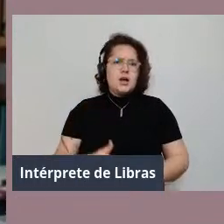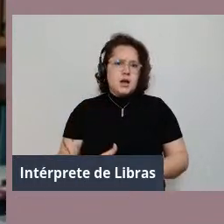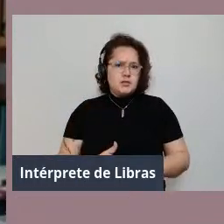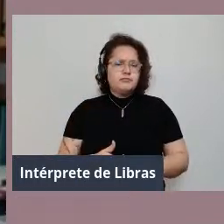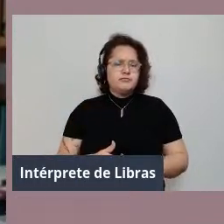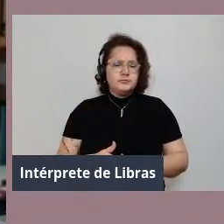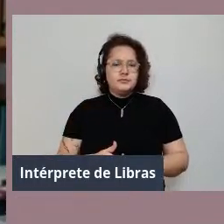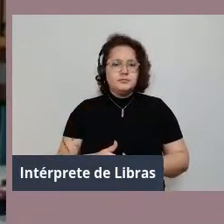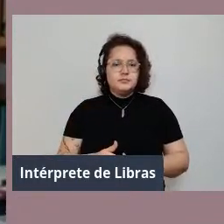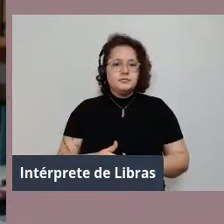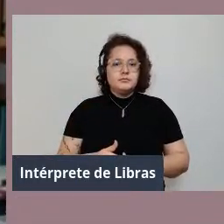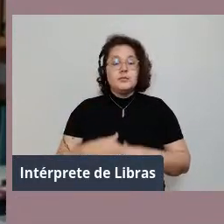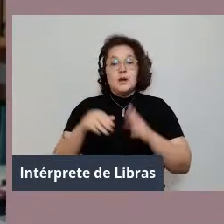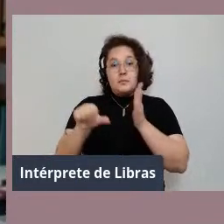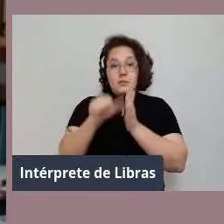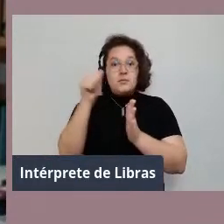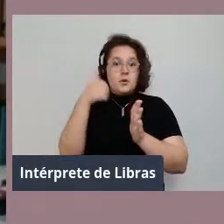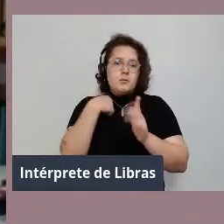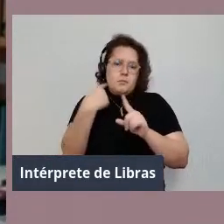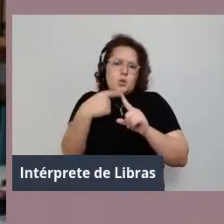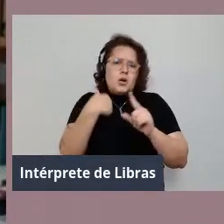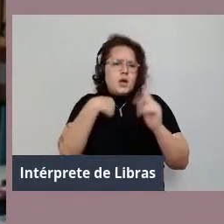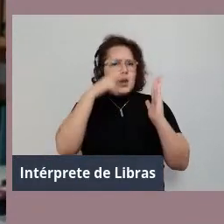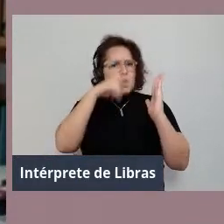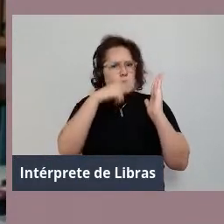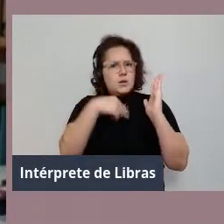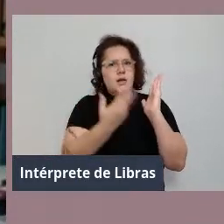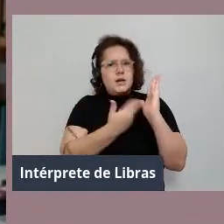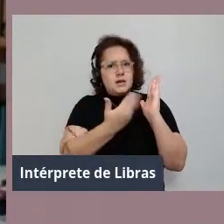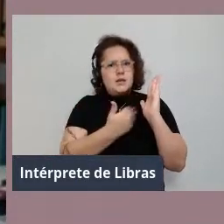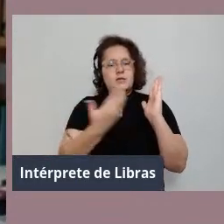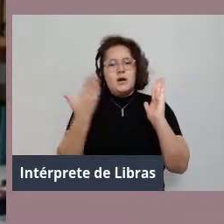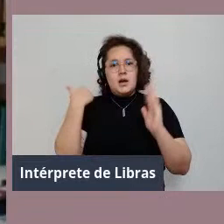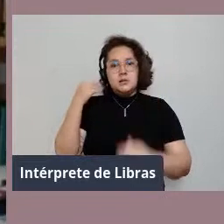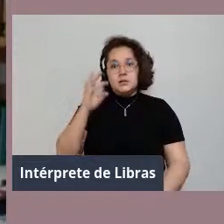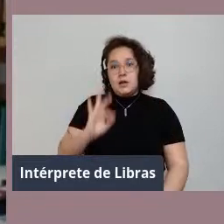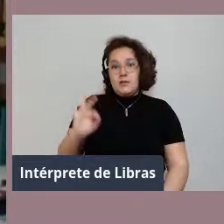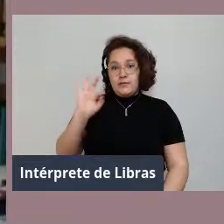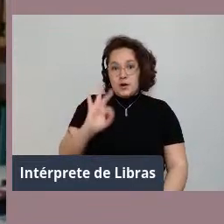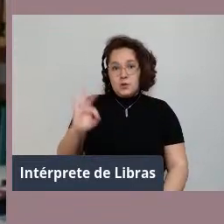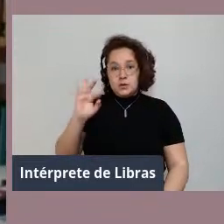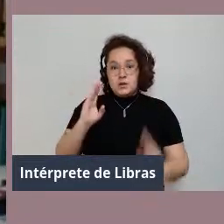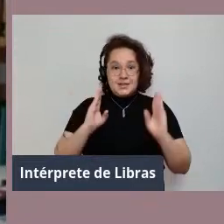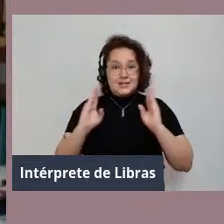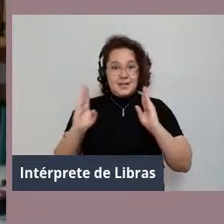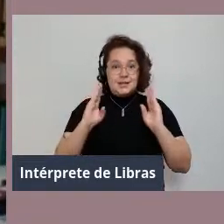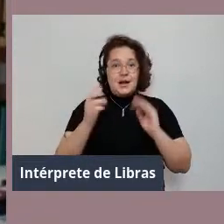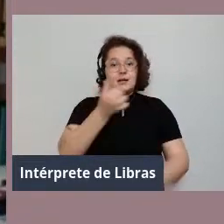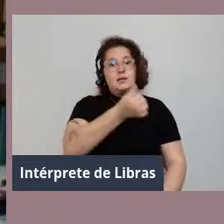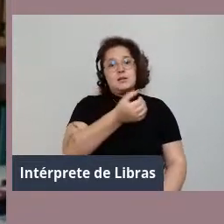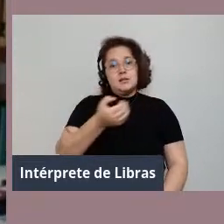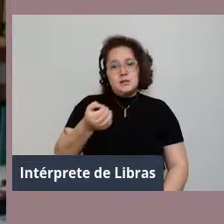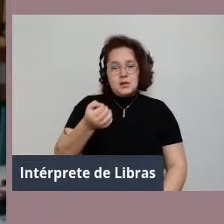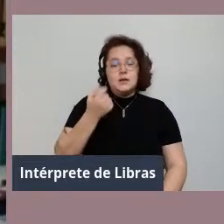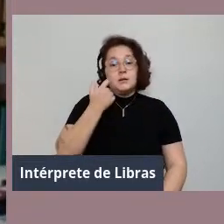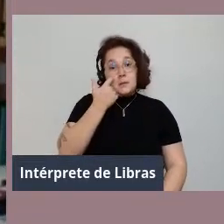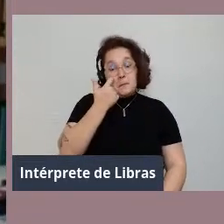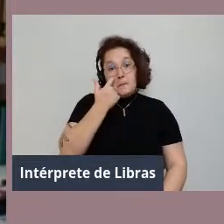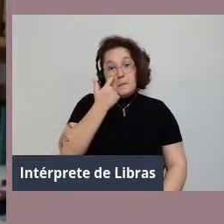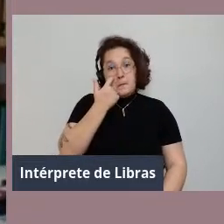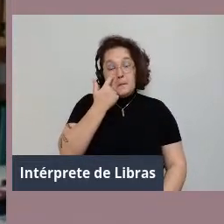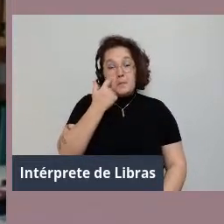superficialmente. Primeiro como leitora, desde quando eu estava na faculdade, no início da década de 60.